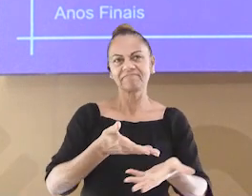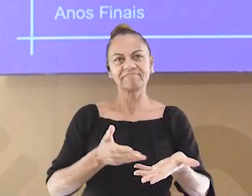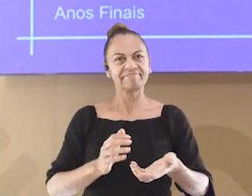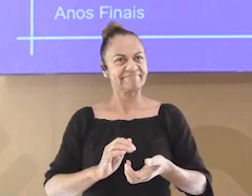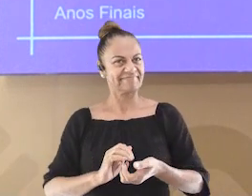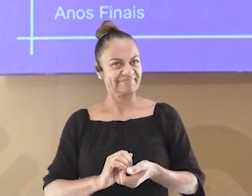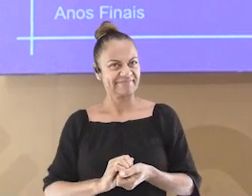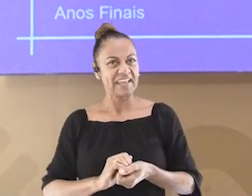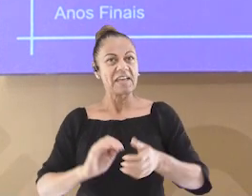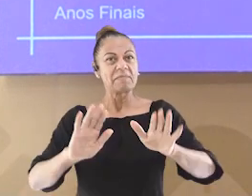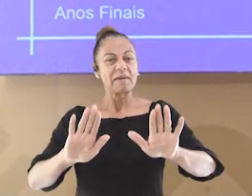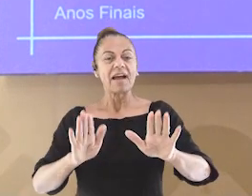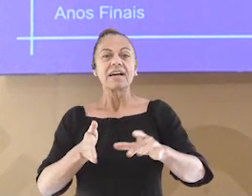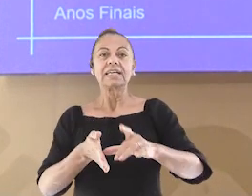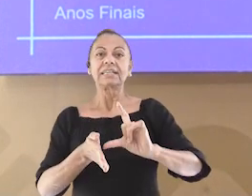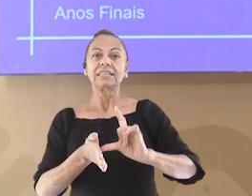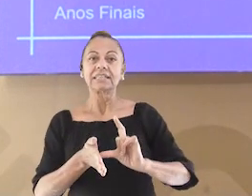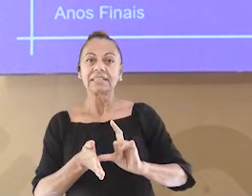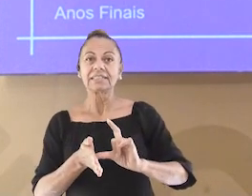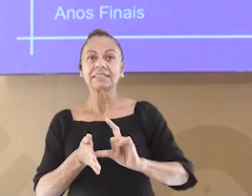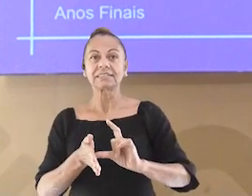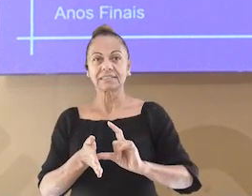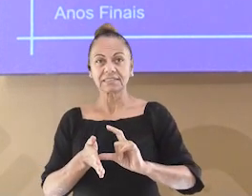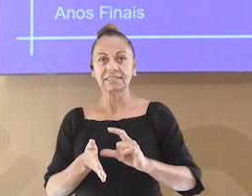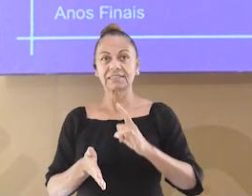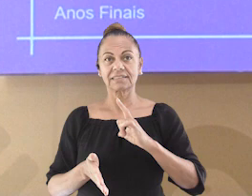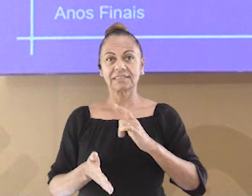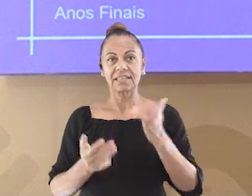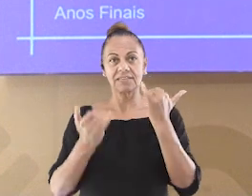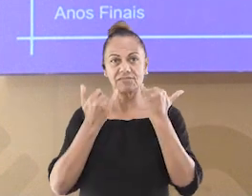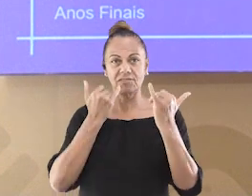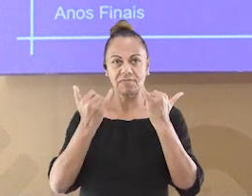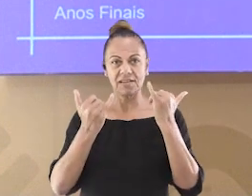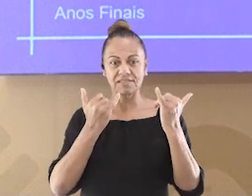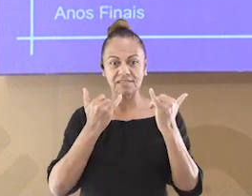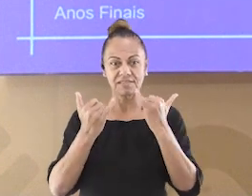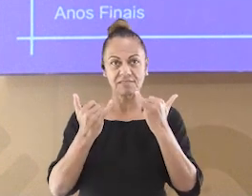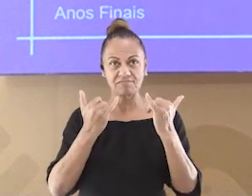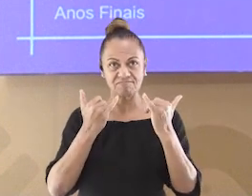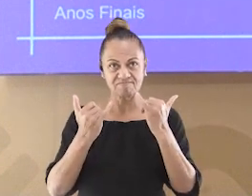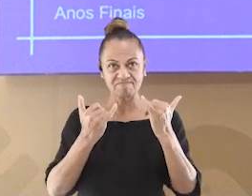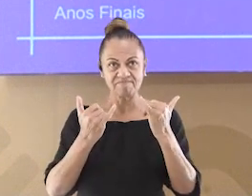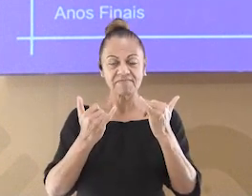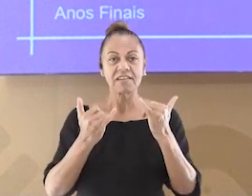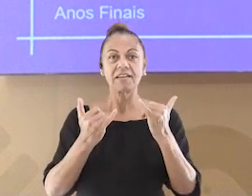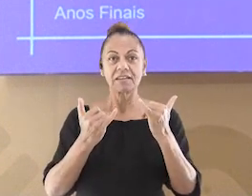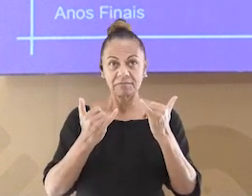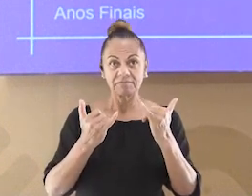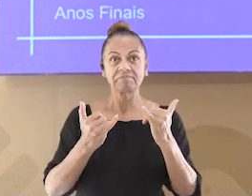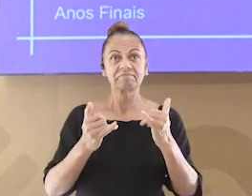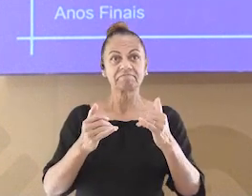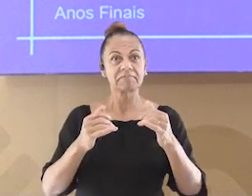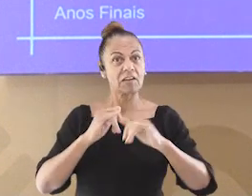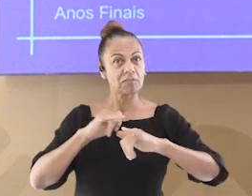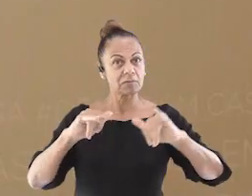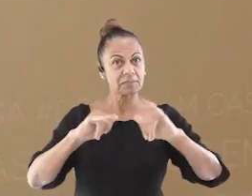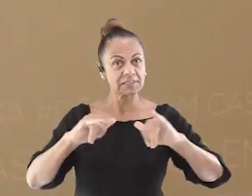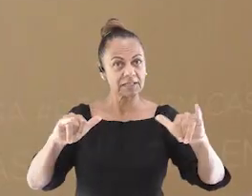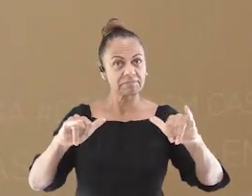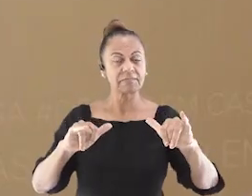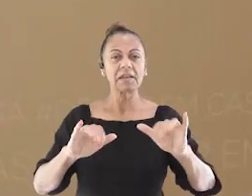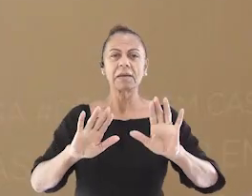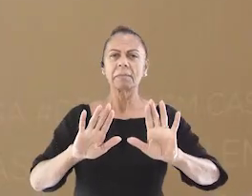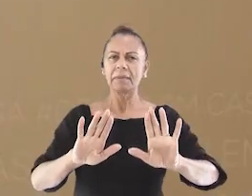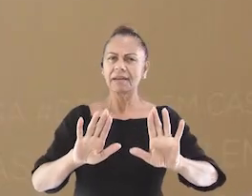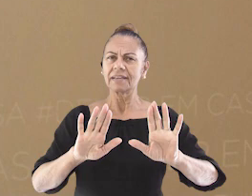de registrar a sua presença usando esse QR Code que vai aparecer na sua tela com o seu celular. Combinado?